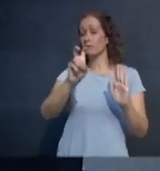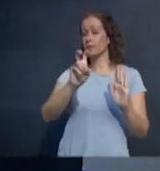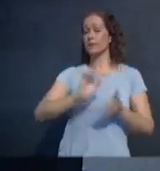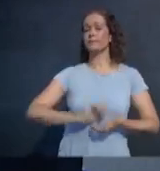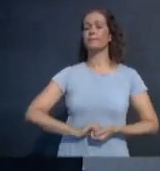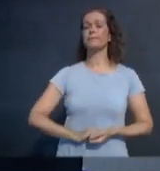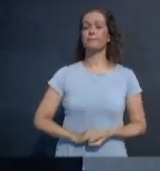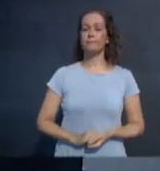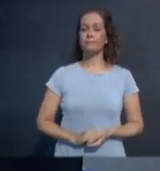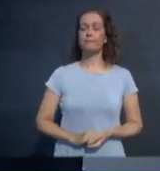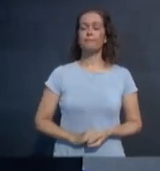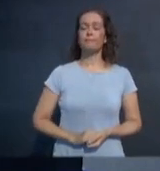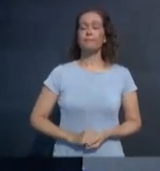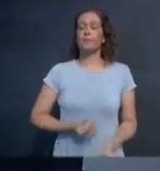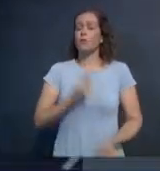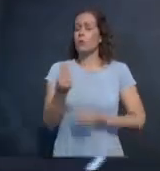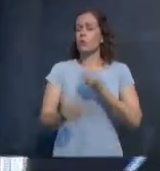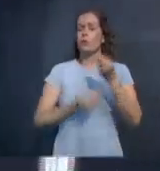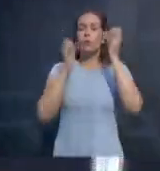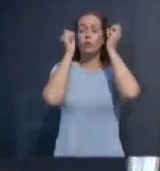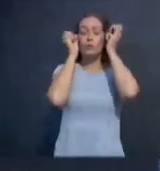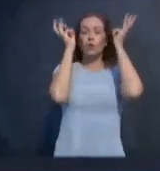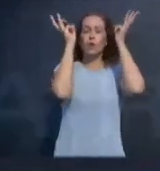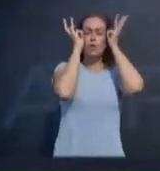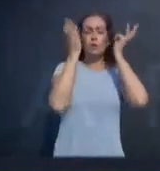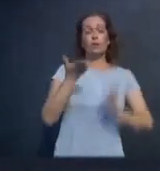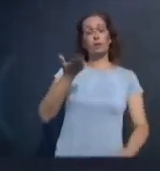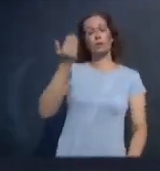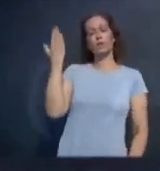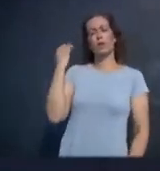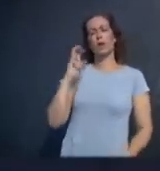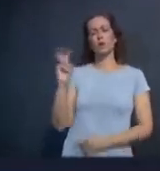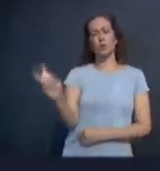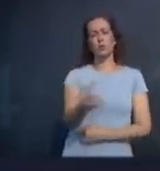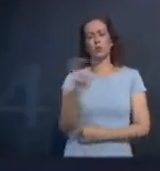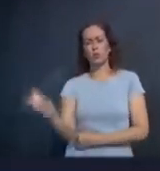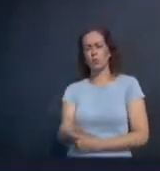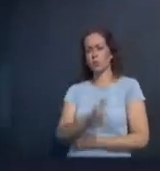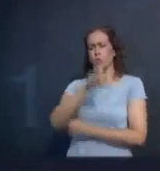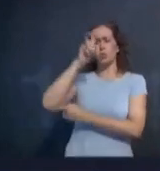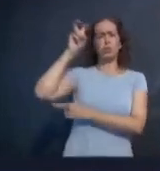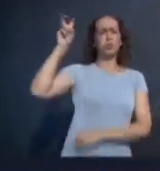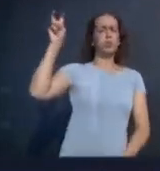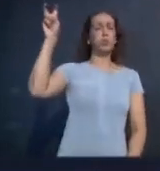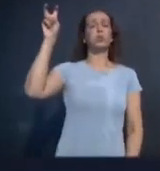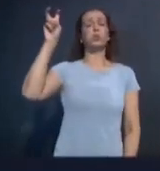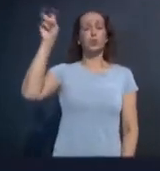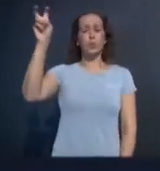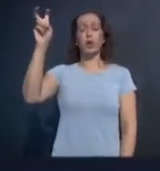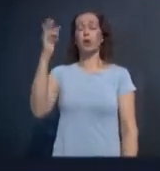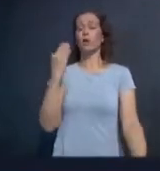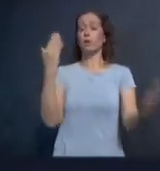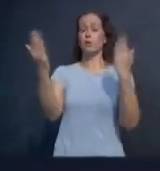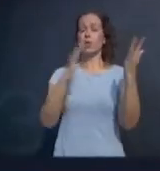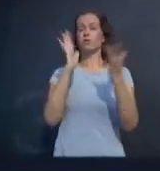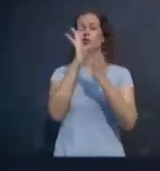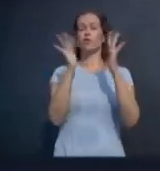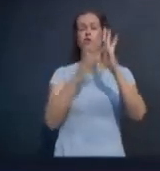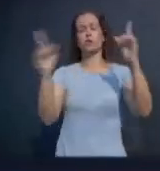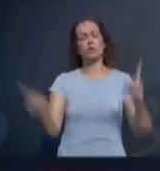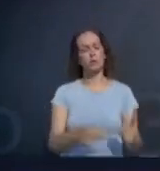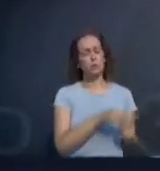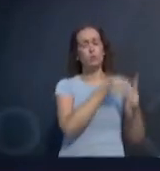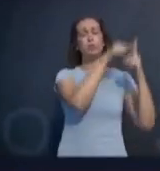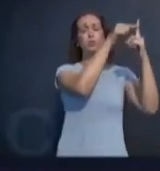15. E do modo porque Moisés levantou a serpente no deserto, assim importa que o Filho do Homem seja levantado para